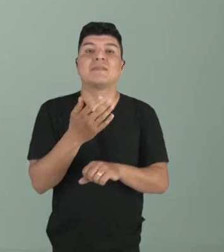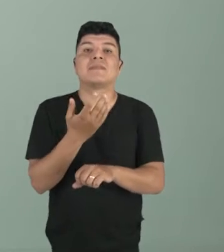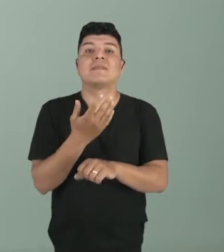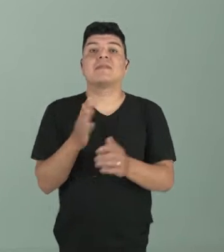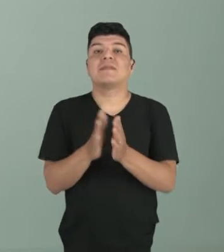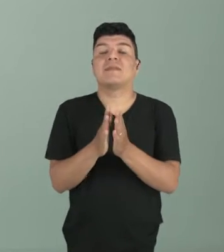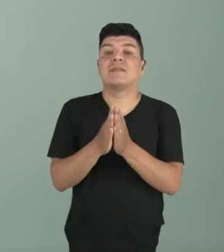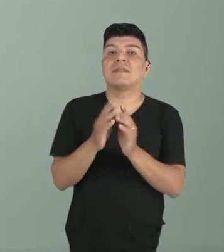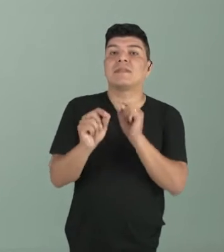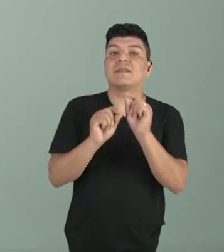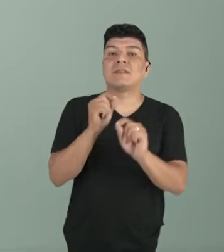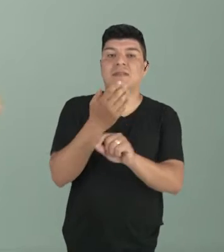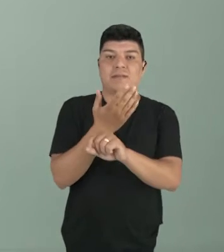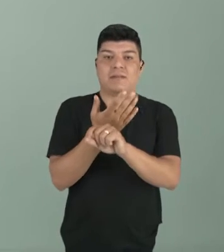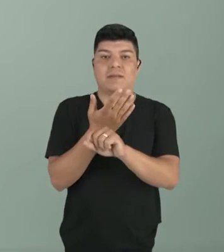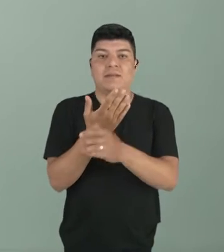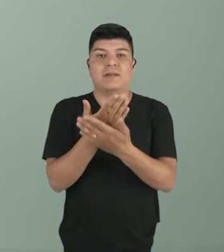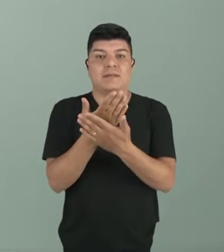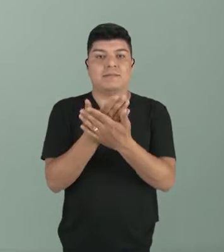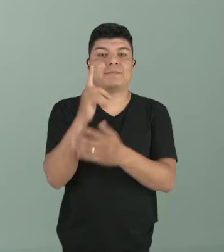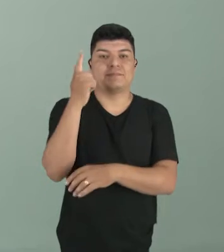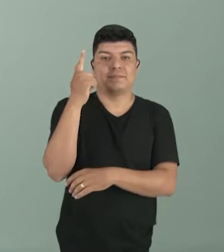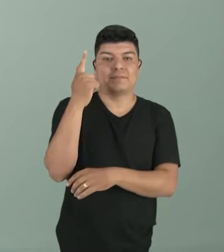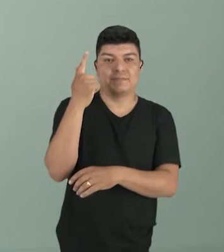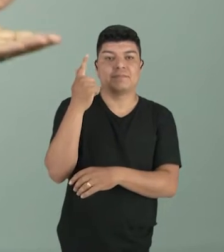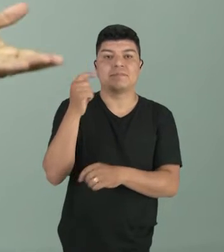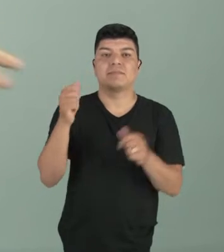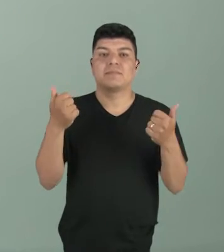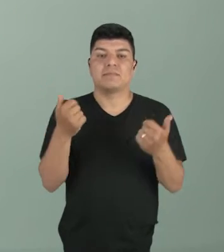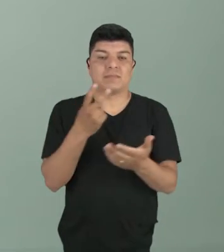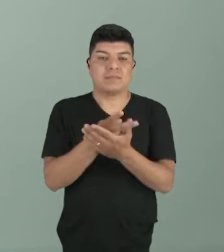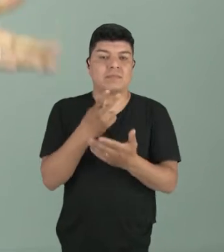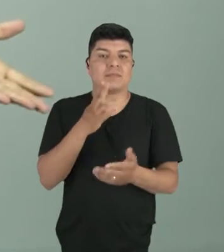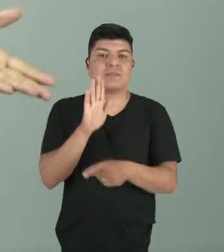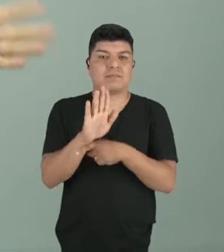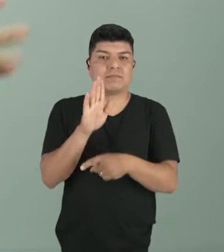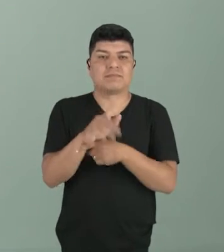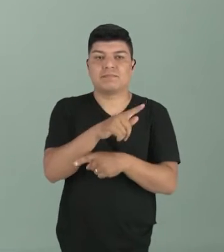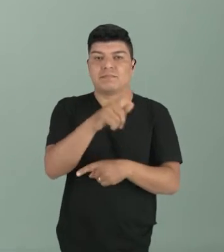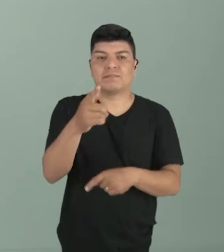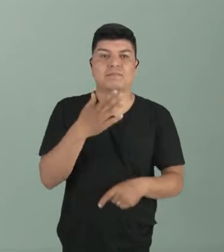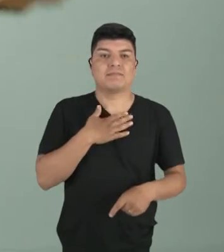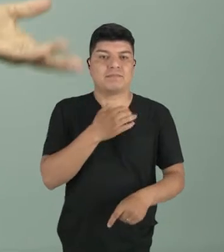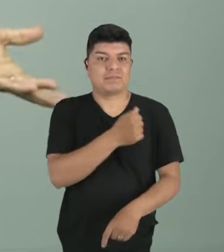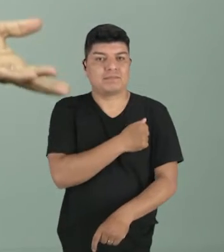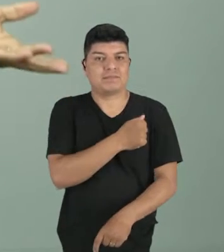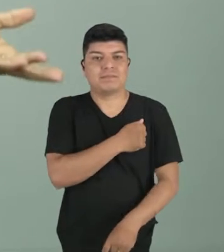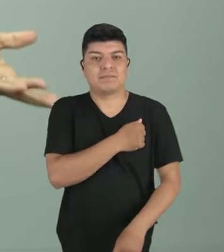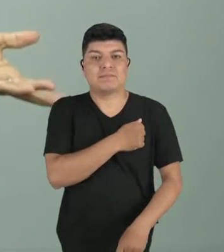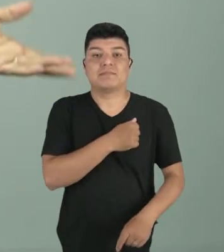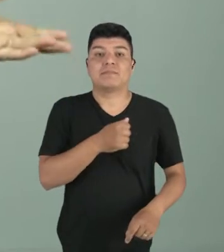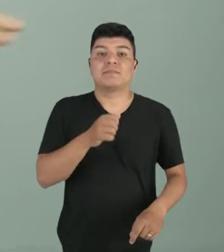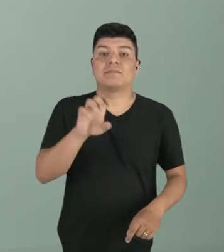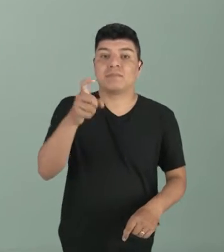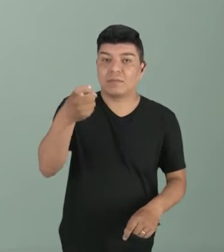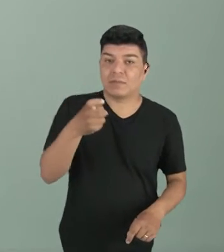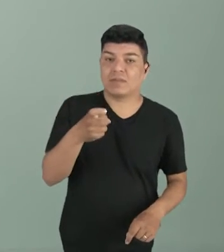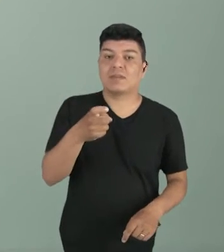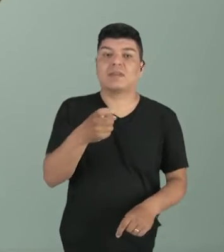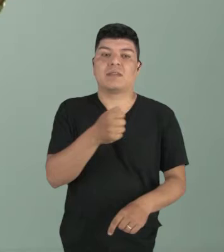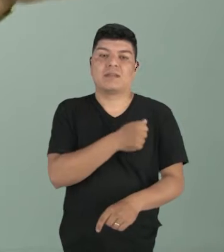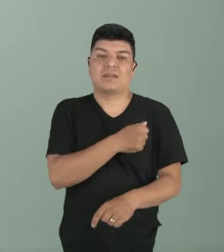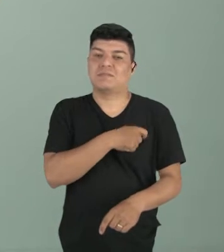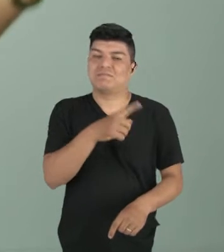rede estadual do estado do Acre. E é sempre um prazer estar contribuindo com você que é meu aluno, você que é meu ex-aluno, você que